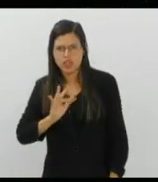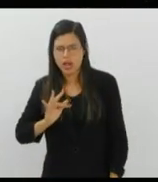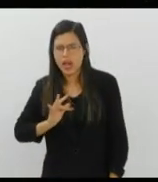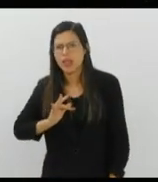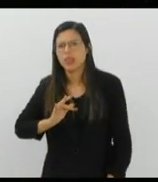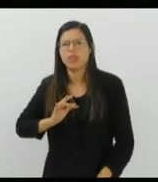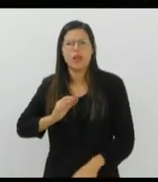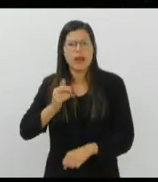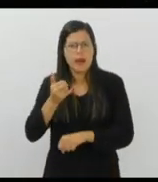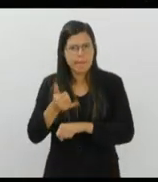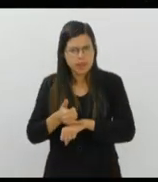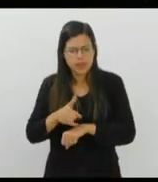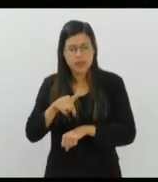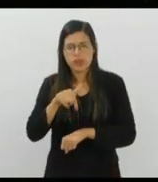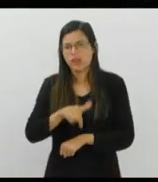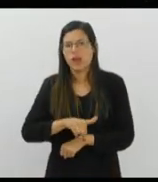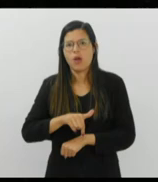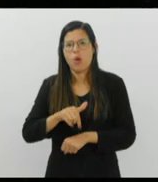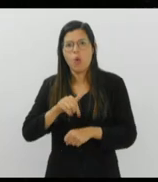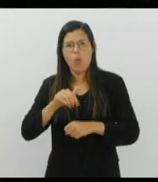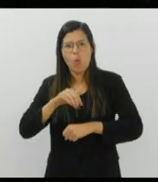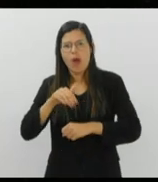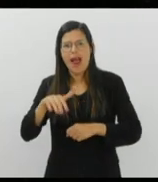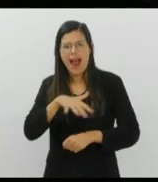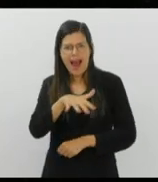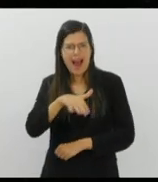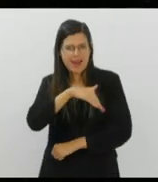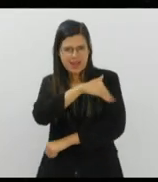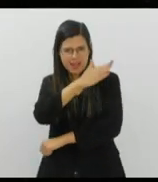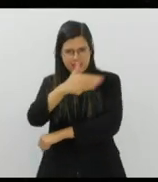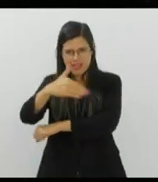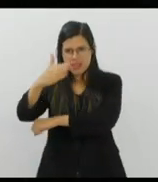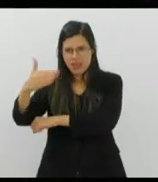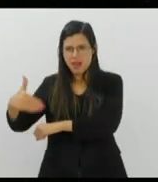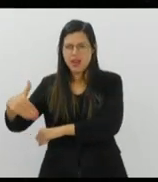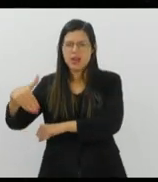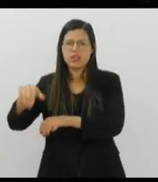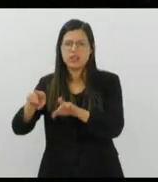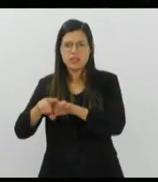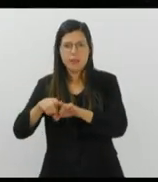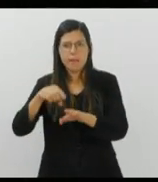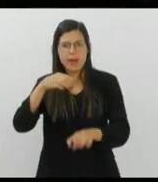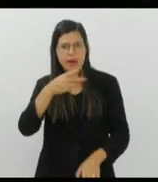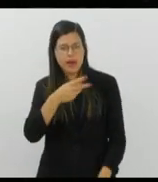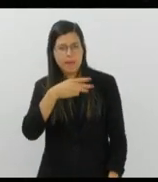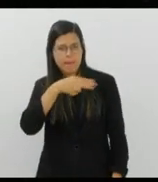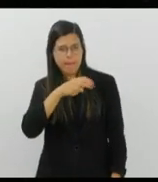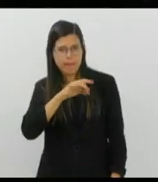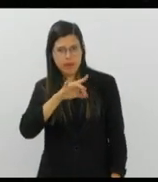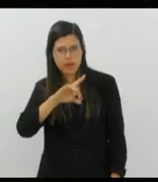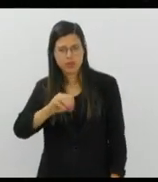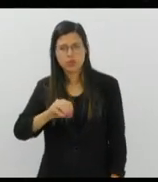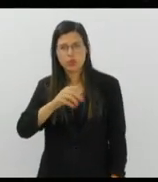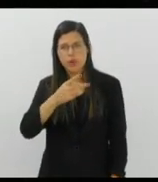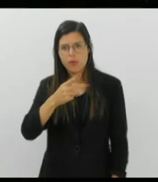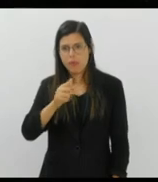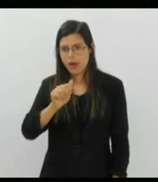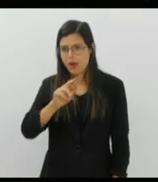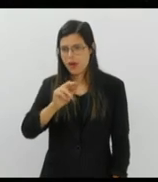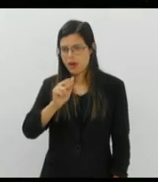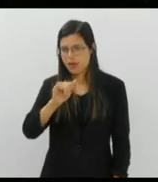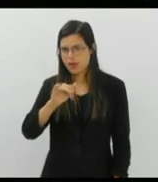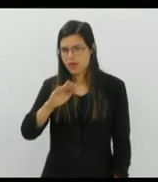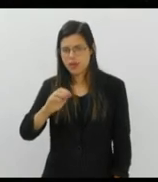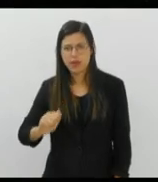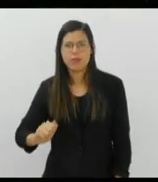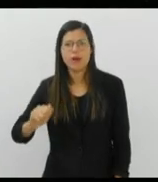capital, a região serrana, o Médio Paraíba, o Norte Fluminense, enfim,